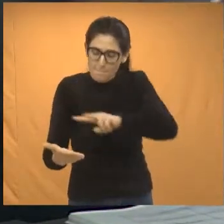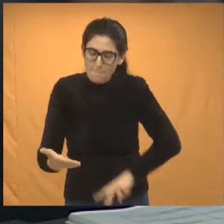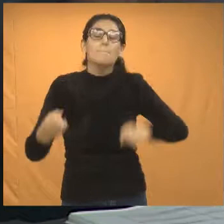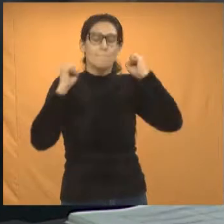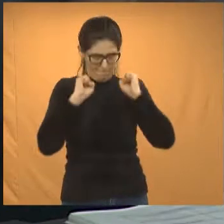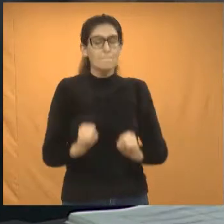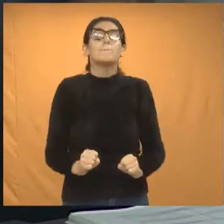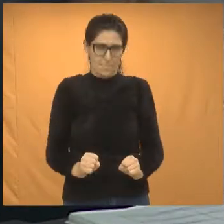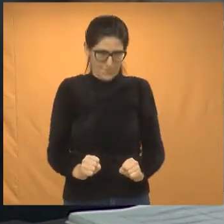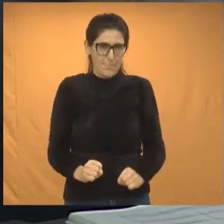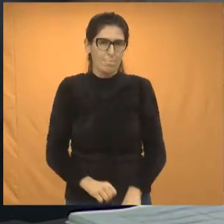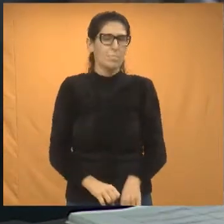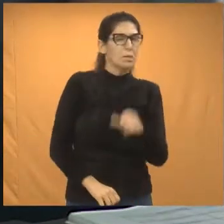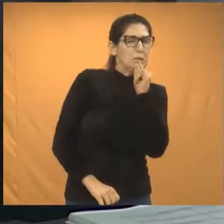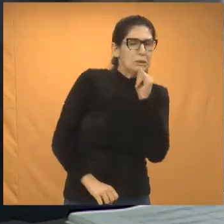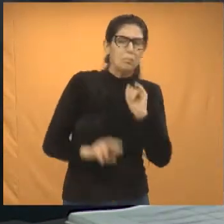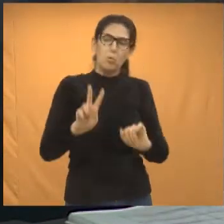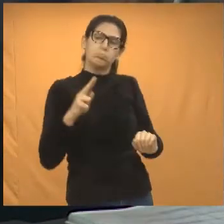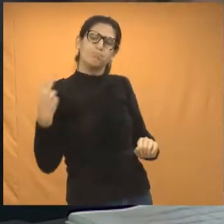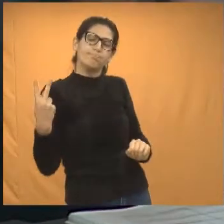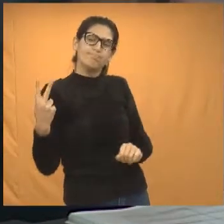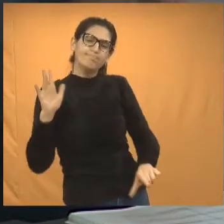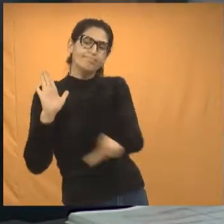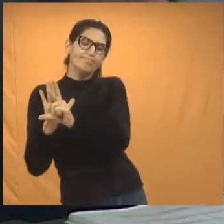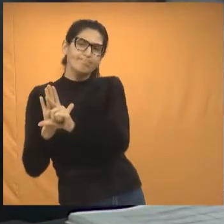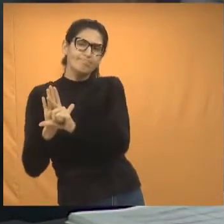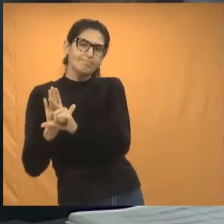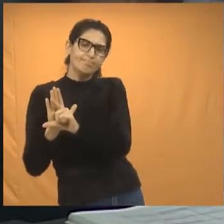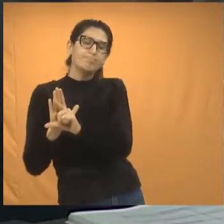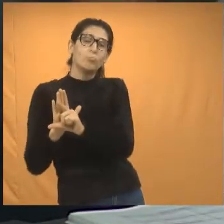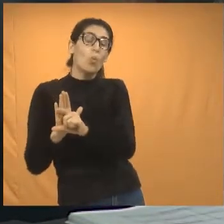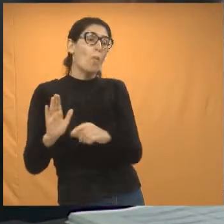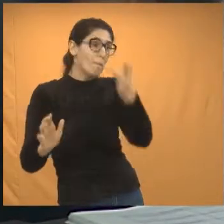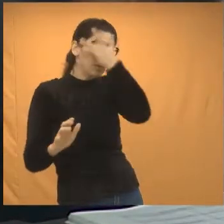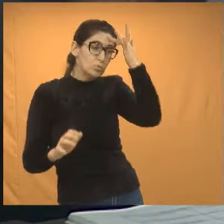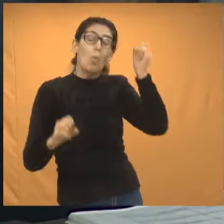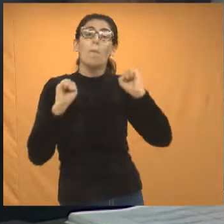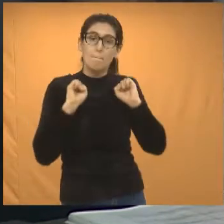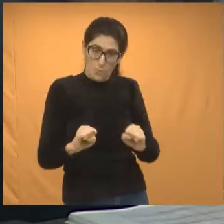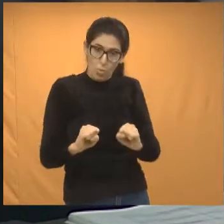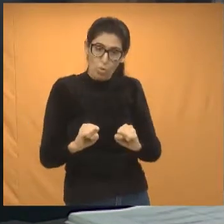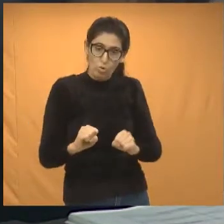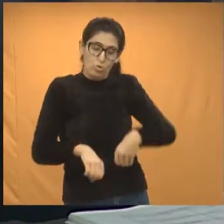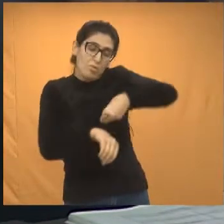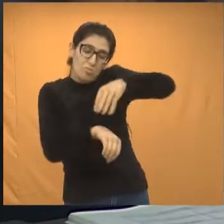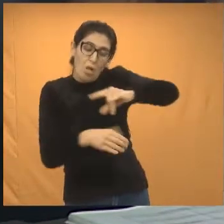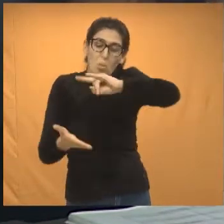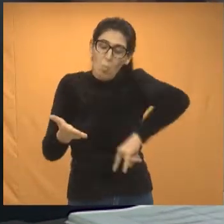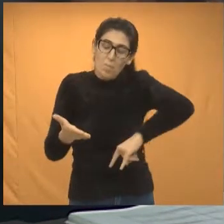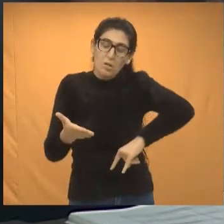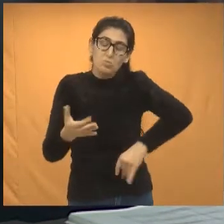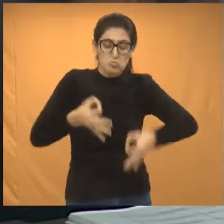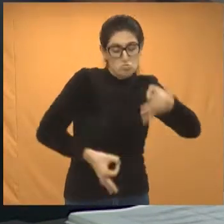caso isso for contrário às leis ambientais, da mesma forma ele também pode fazer uma impugnação, seja administrativa ou pelo